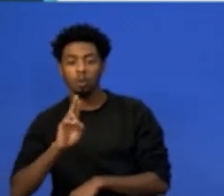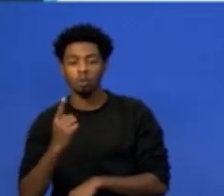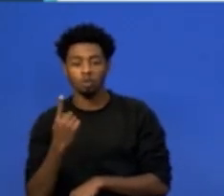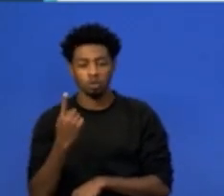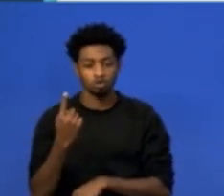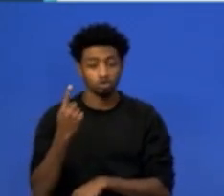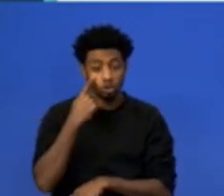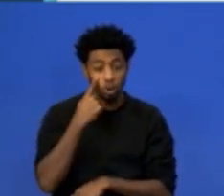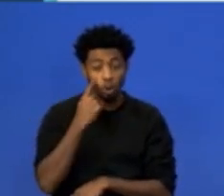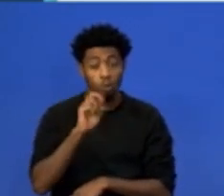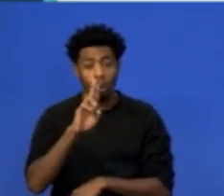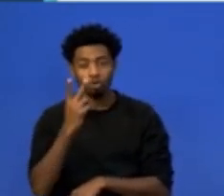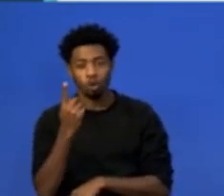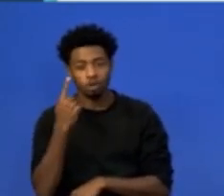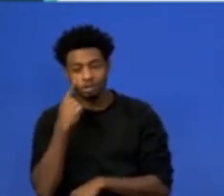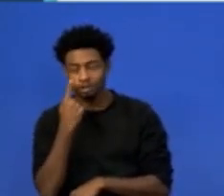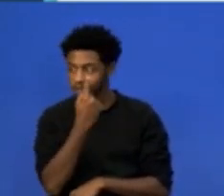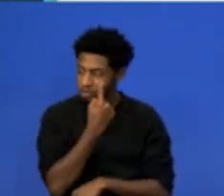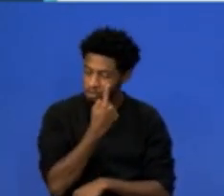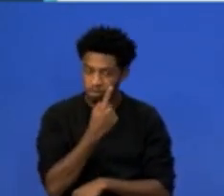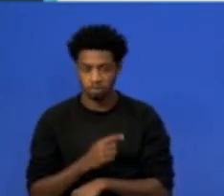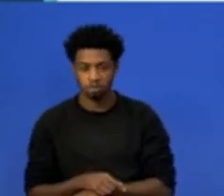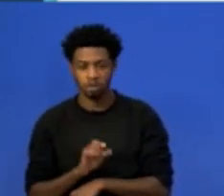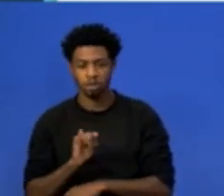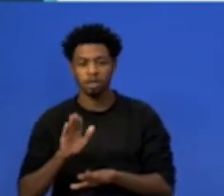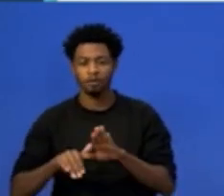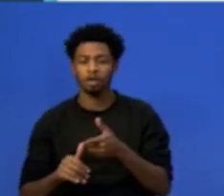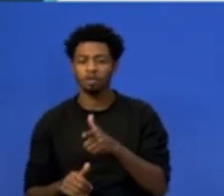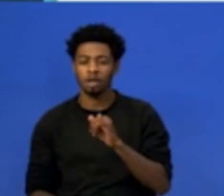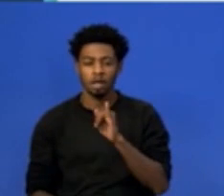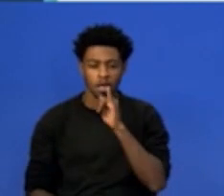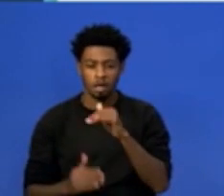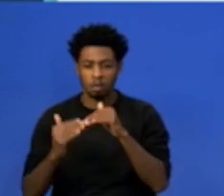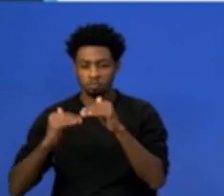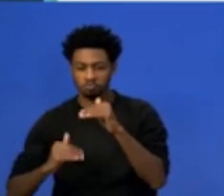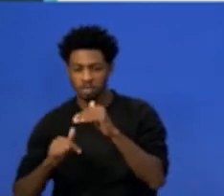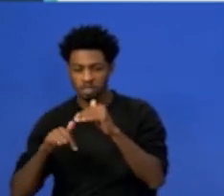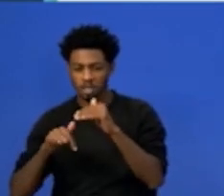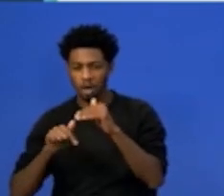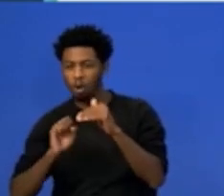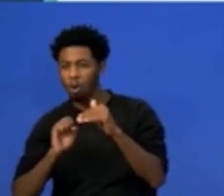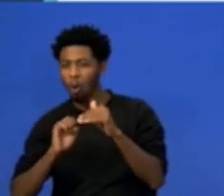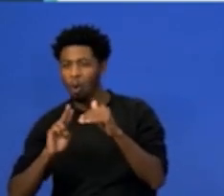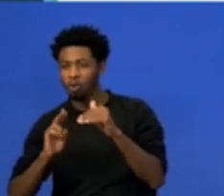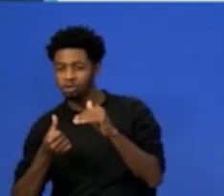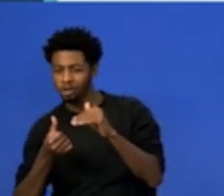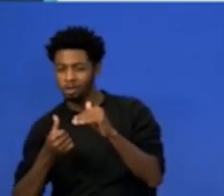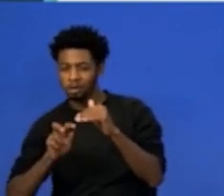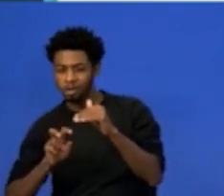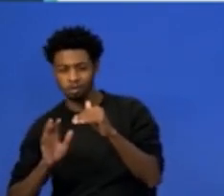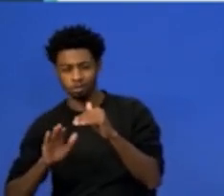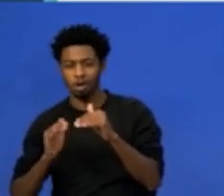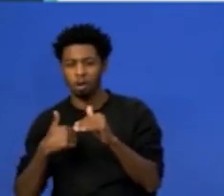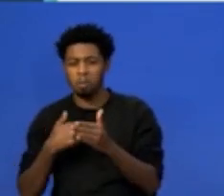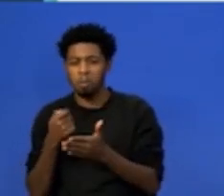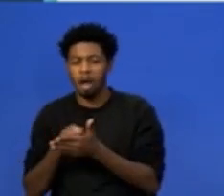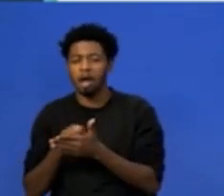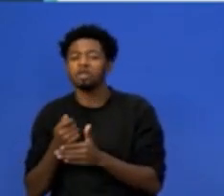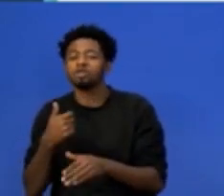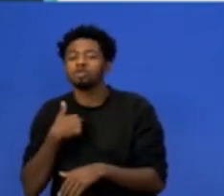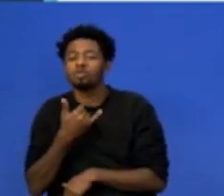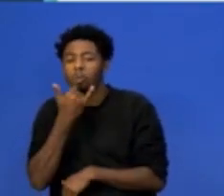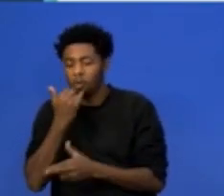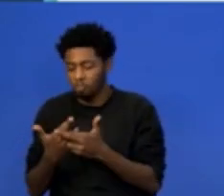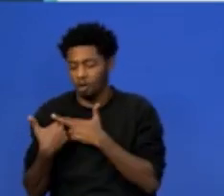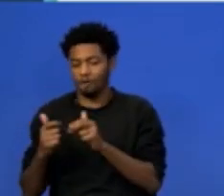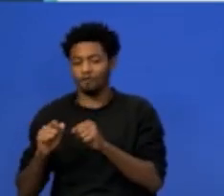nos dois olhos, ou seja, menor do que esse número, o convênio ele não irá cobrir, porque